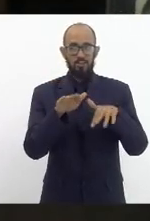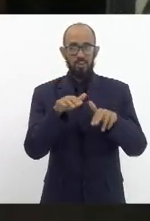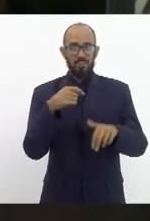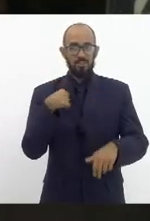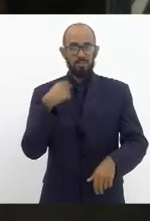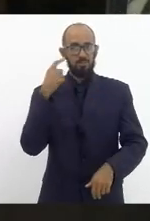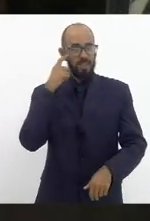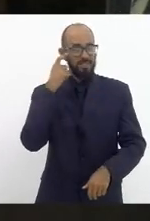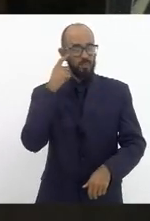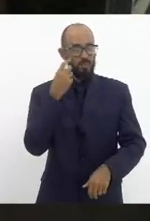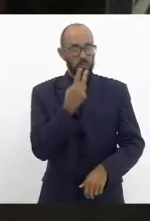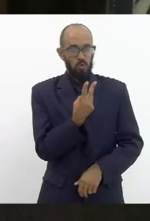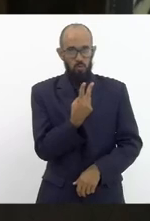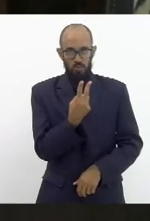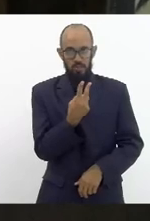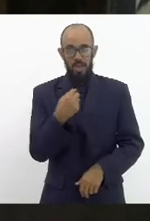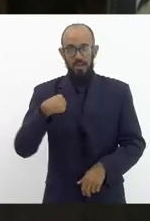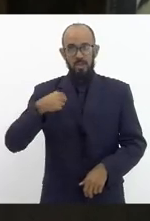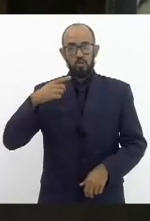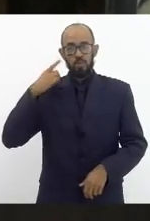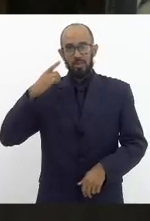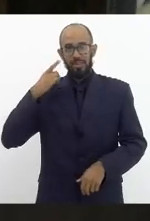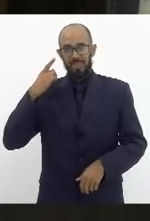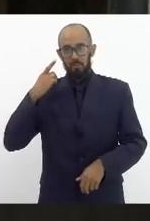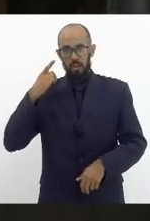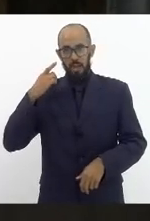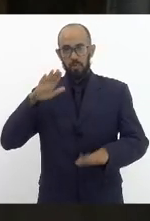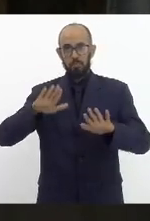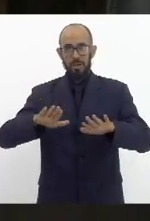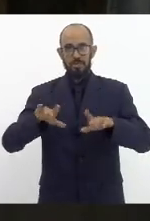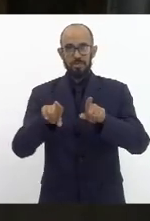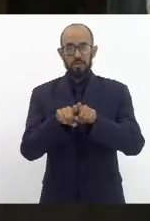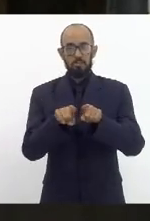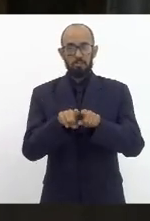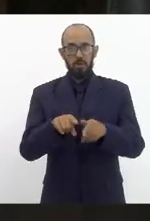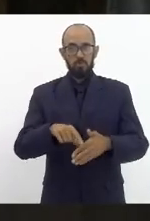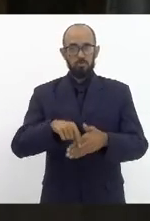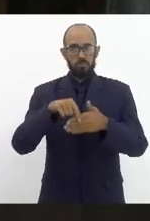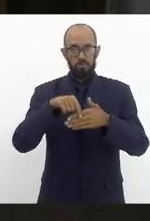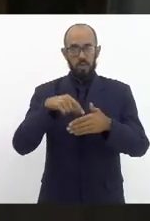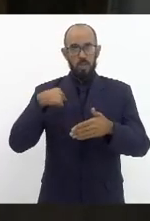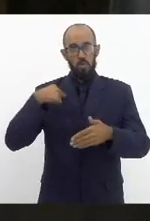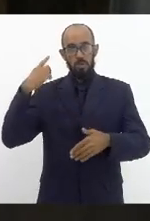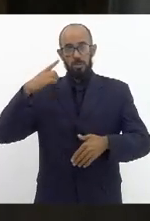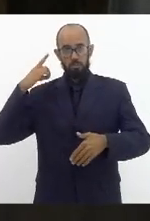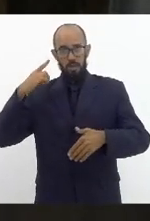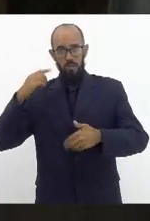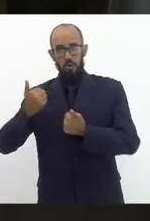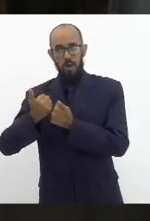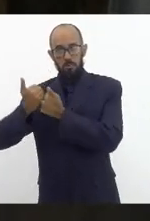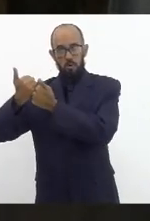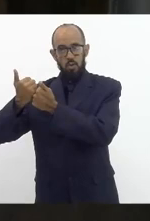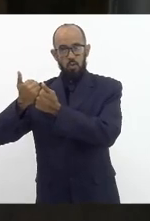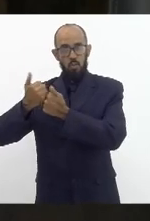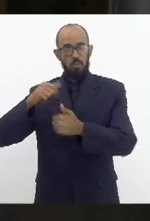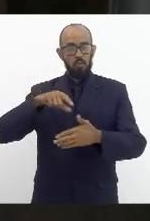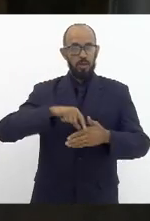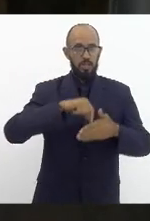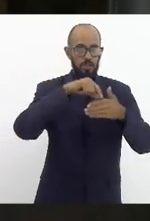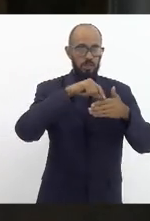eu sou dois. Eu sou deputado e sou líder do governo. Como deputado, eu apoio a causa de vocês. Como líder, eu preciso ouvir o